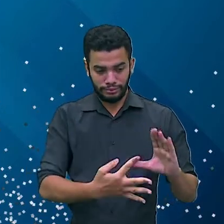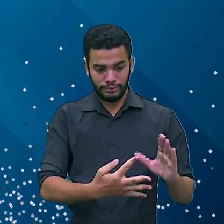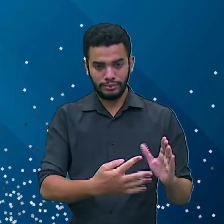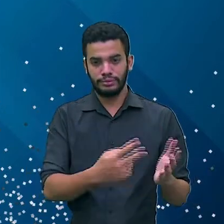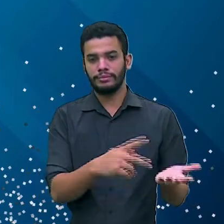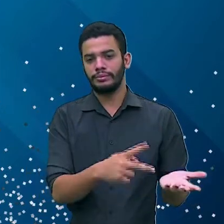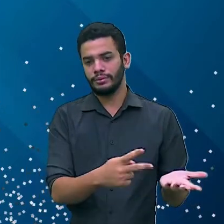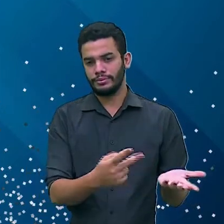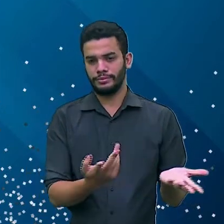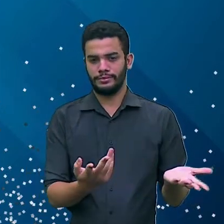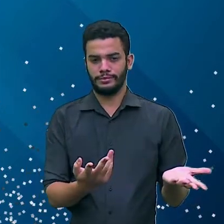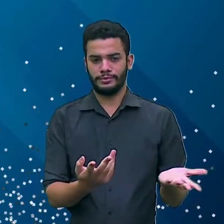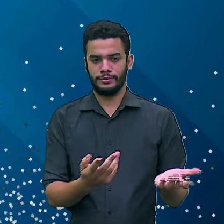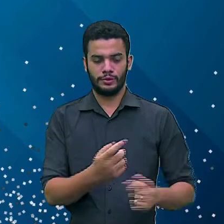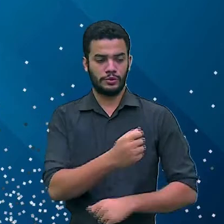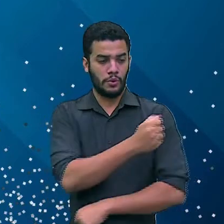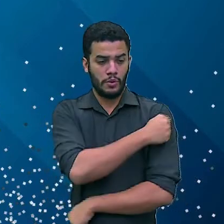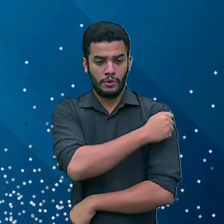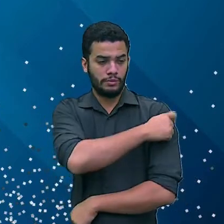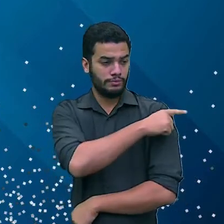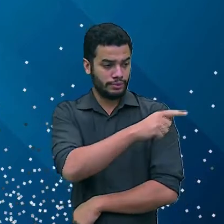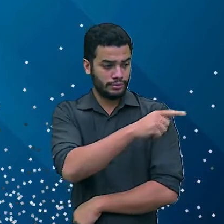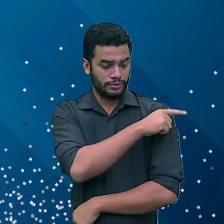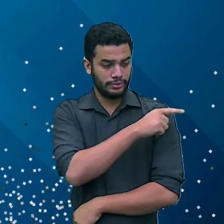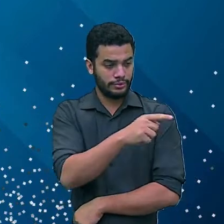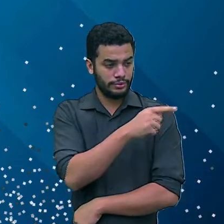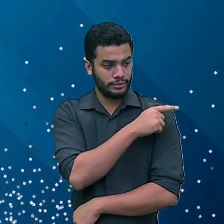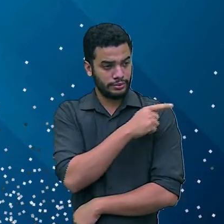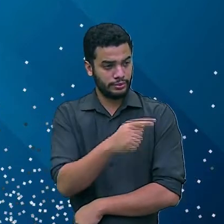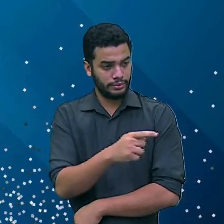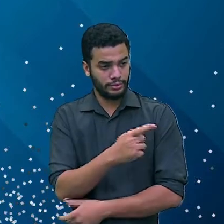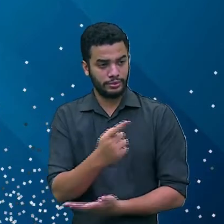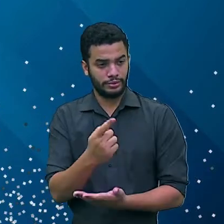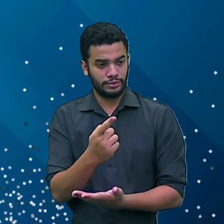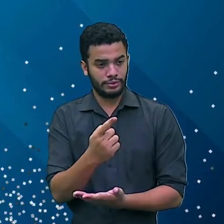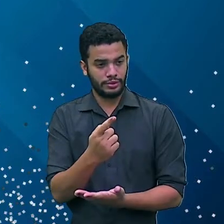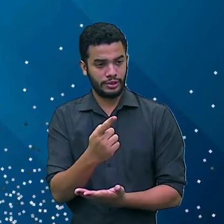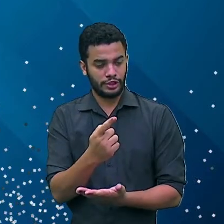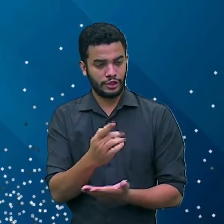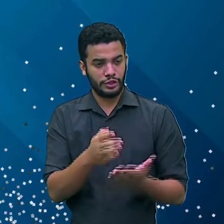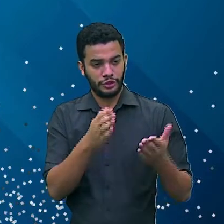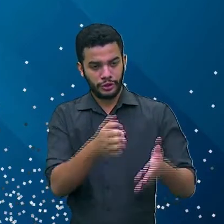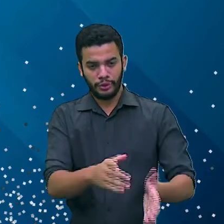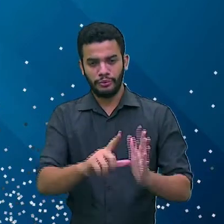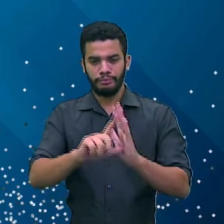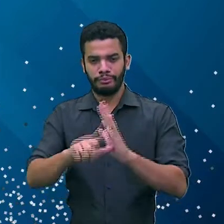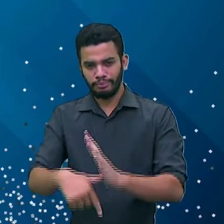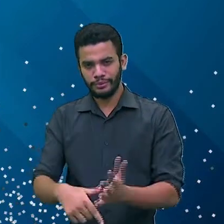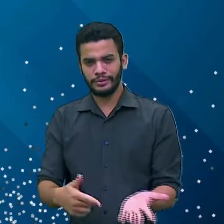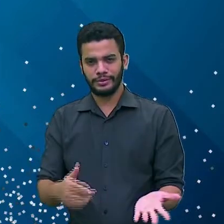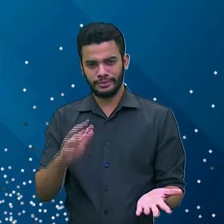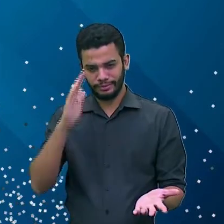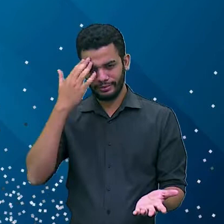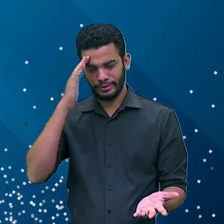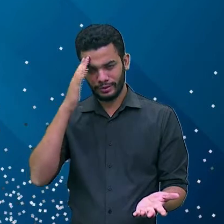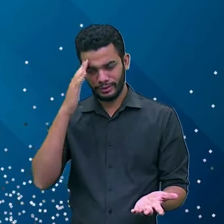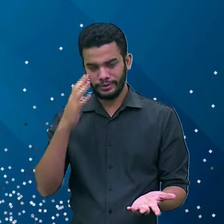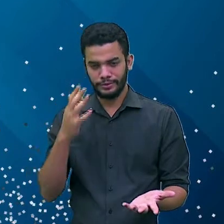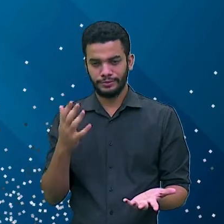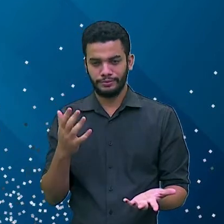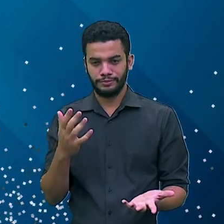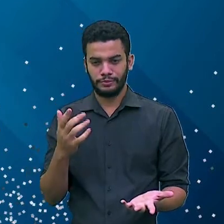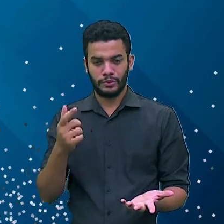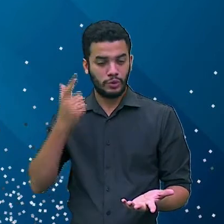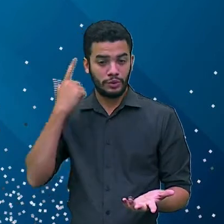alunos chegaram e estavam atrasados. Logo você consegue perceber aí que trouxe o quê?